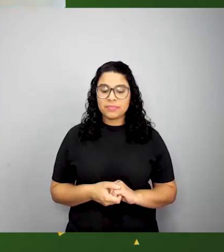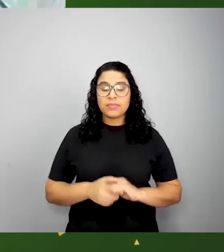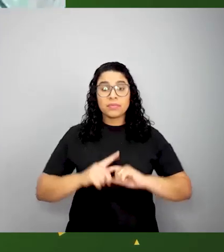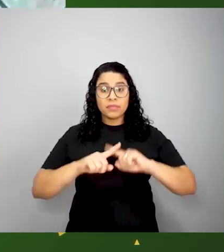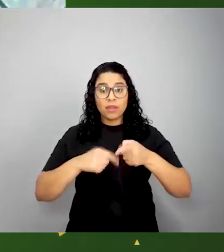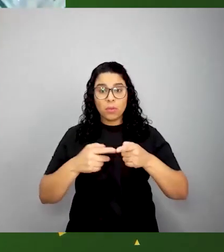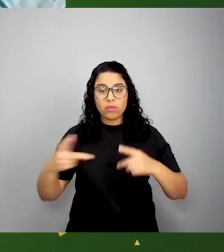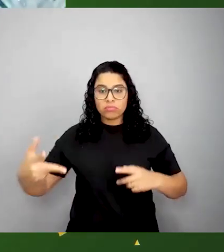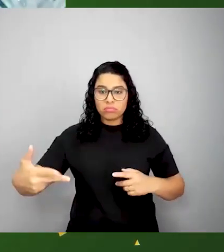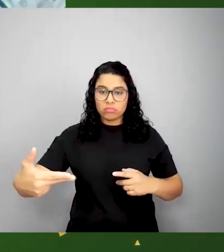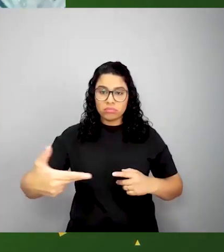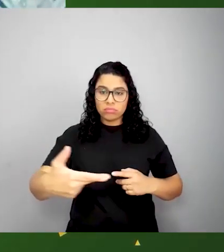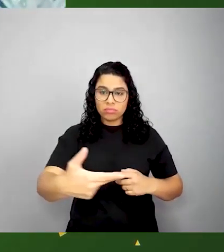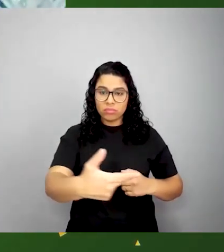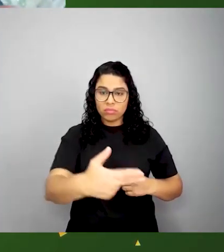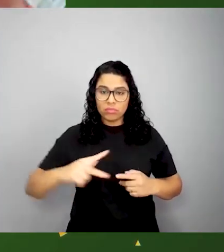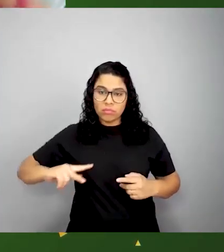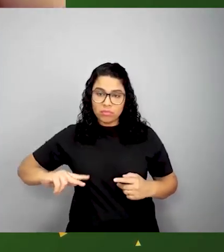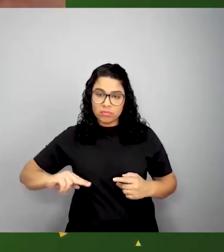E depois as laterais.